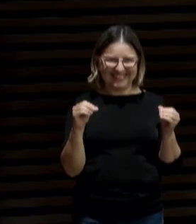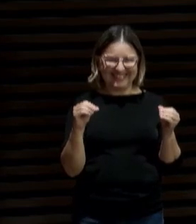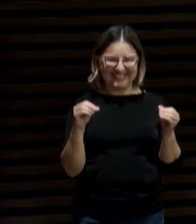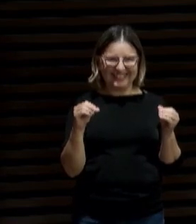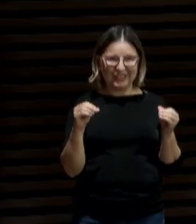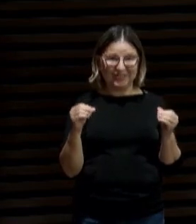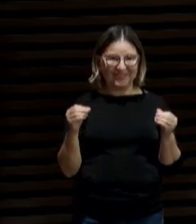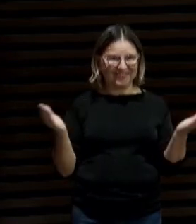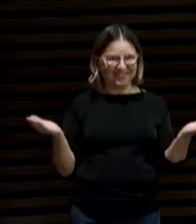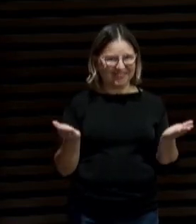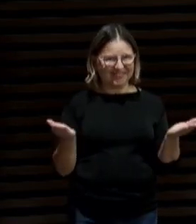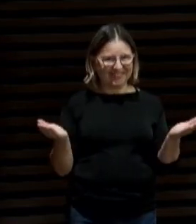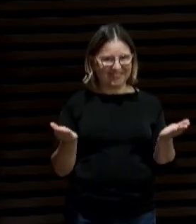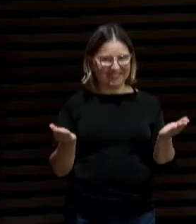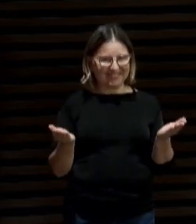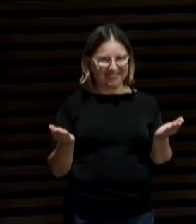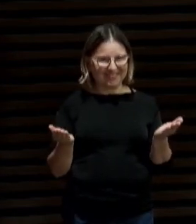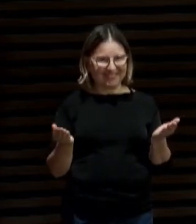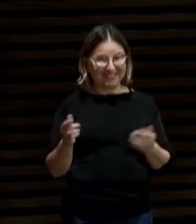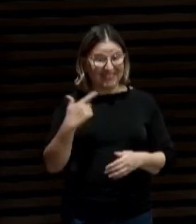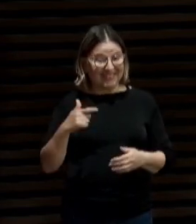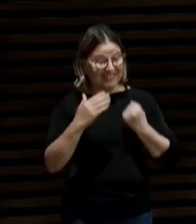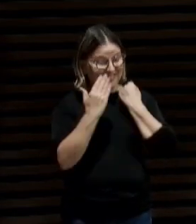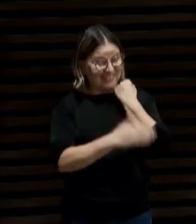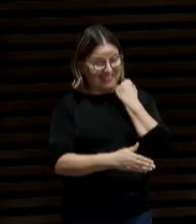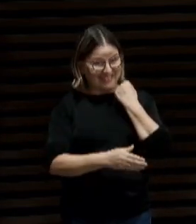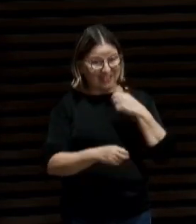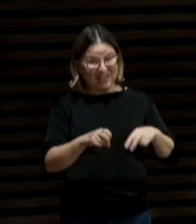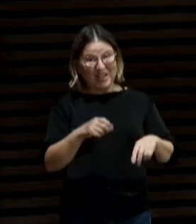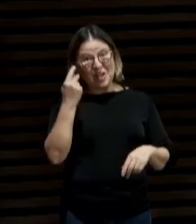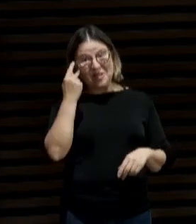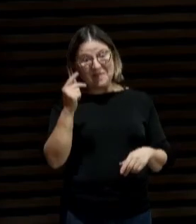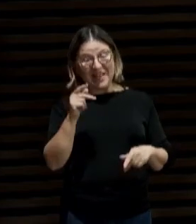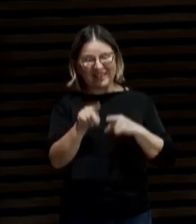Agora, pois, nenhuma condenação há para os que estão em Cristo Jesus.